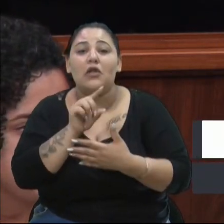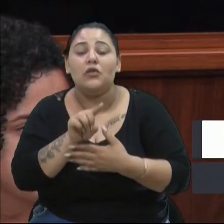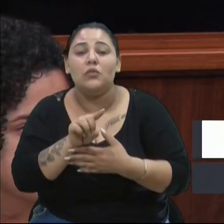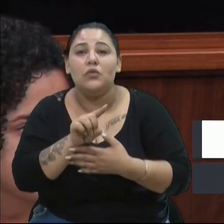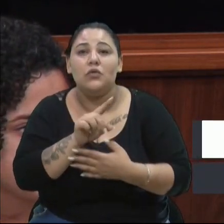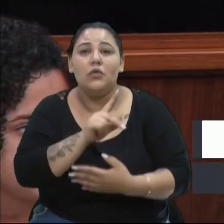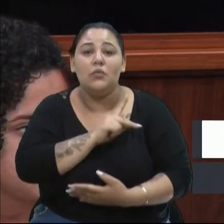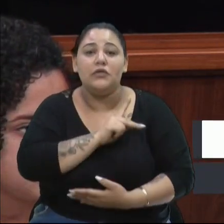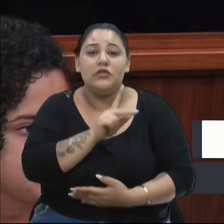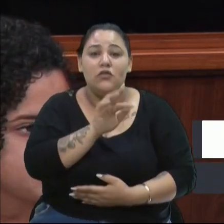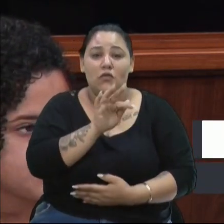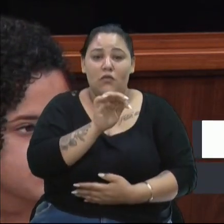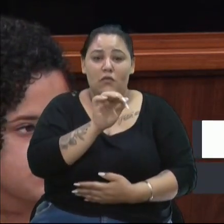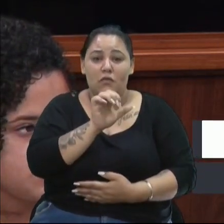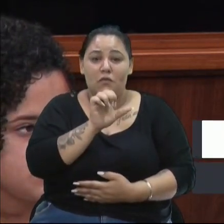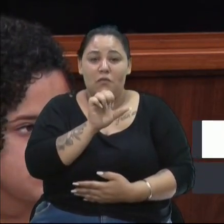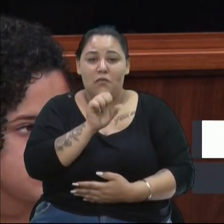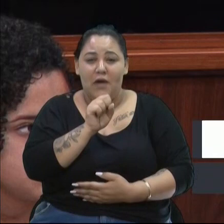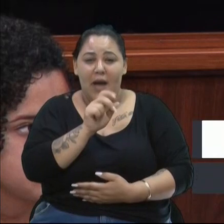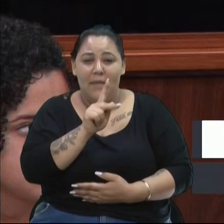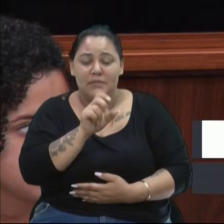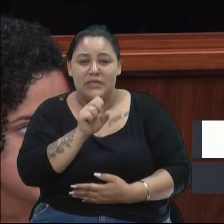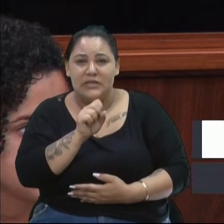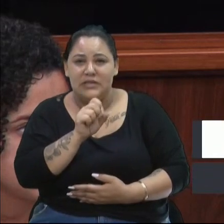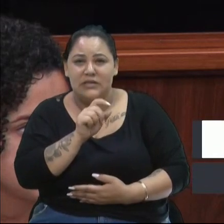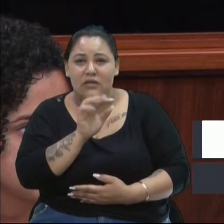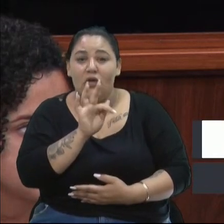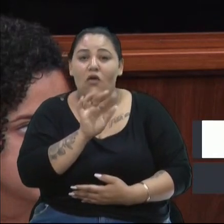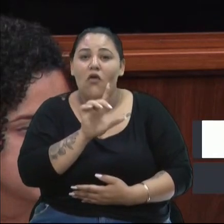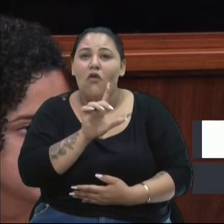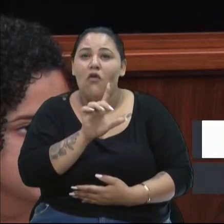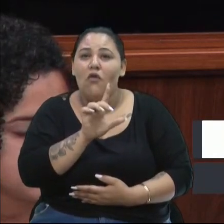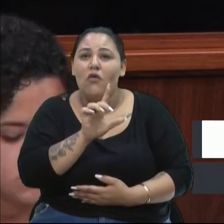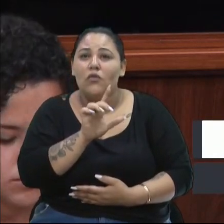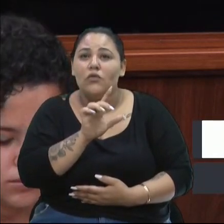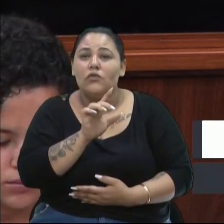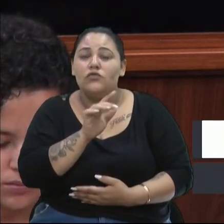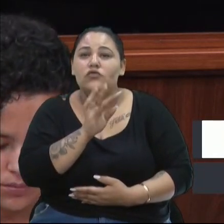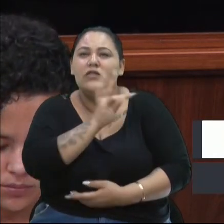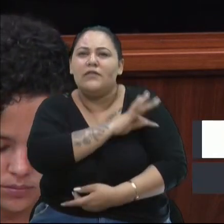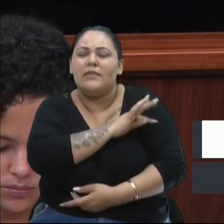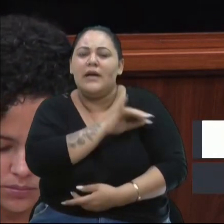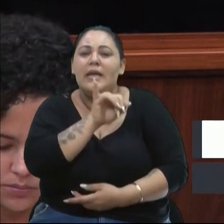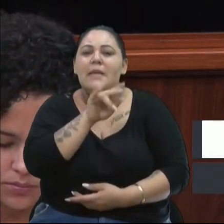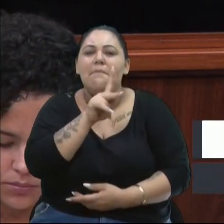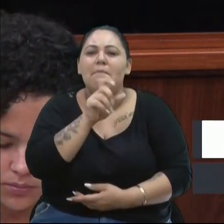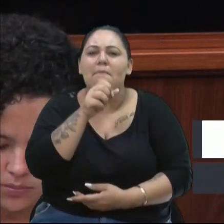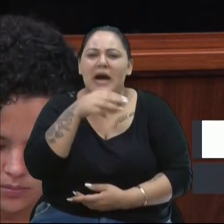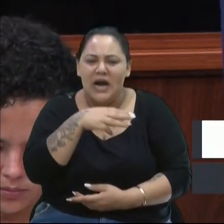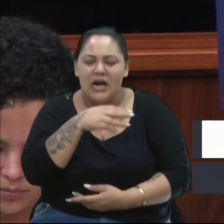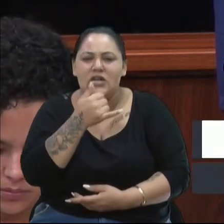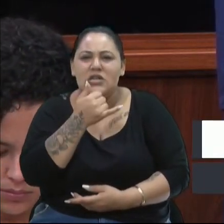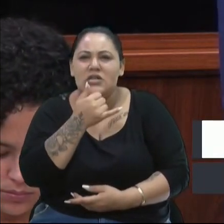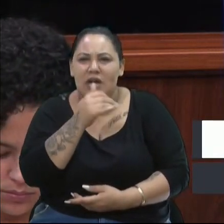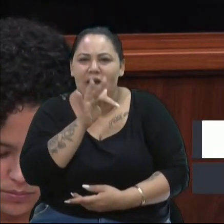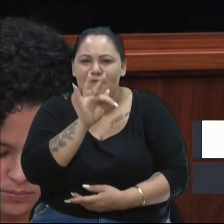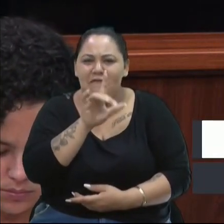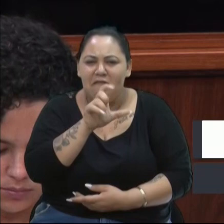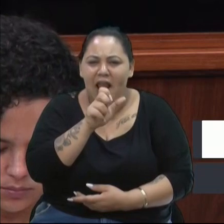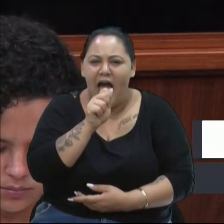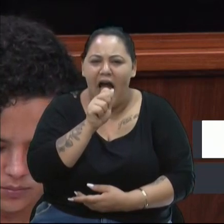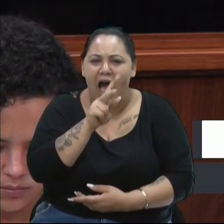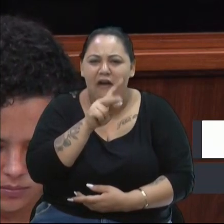do FAPS, Flávio, eu acho que é o nome, do presidente do IPAM, desculpem, do IPAM, Flávio, acho que é esse o nome do